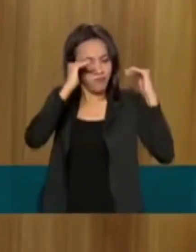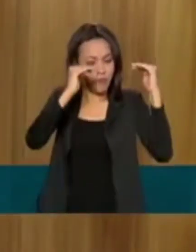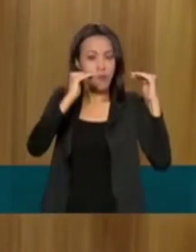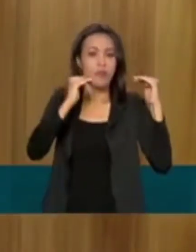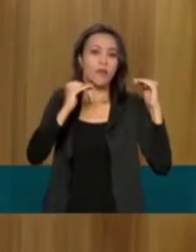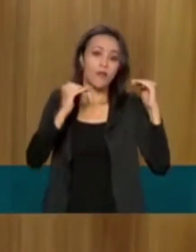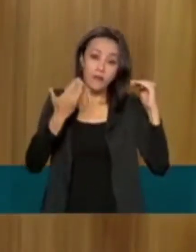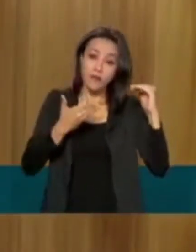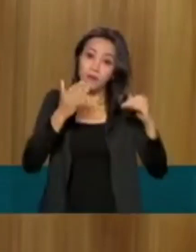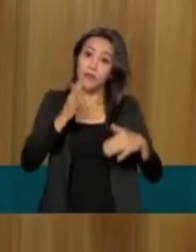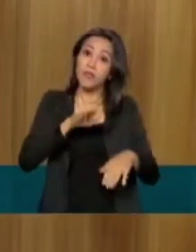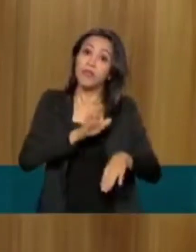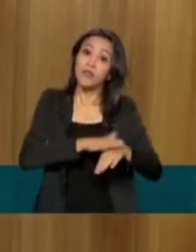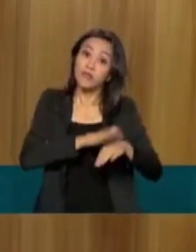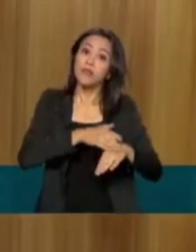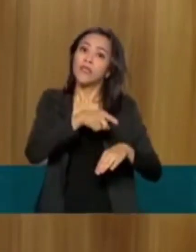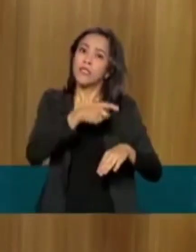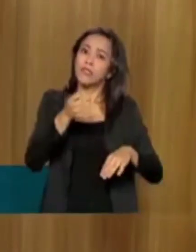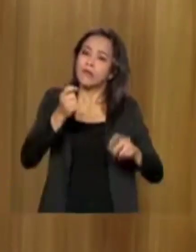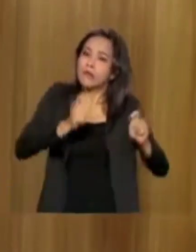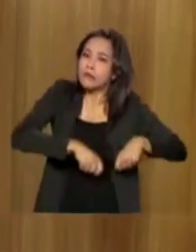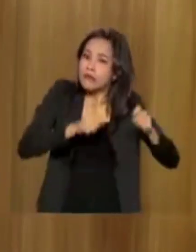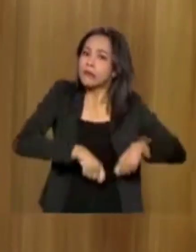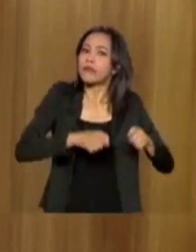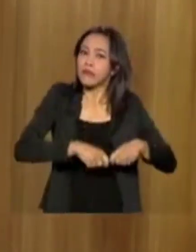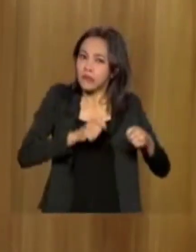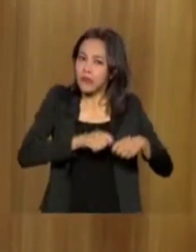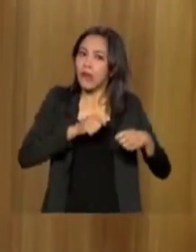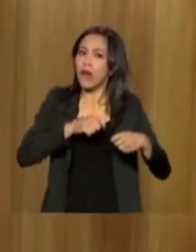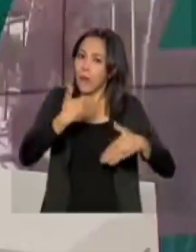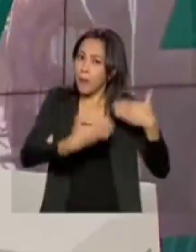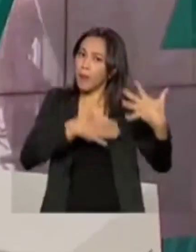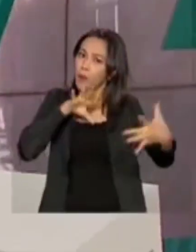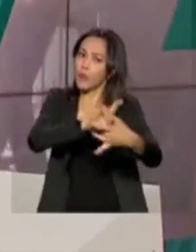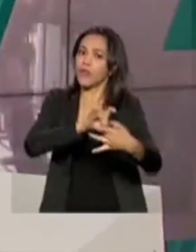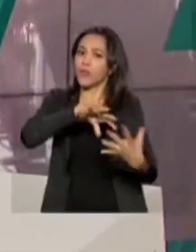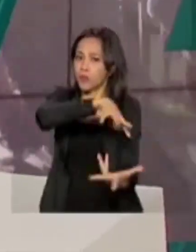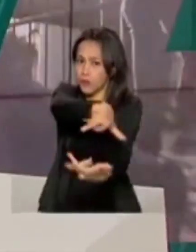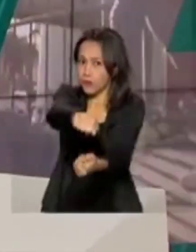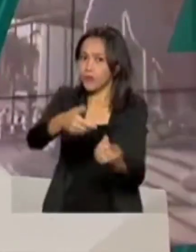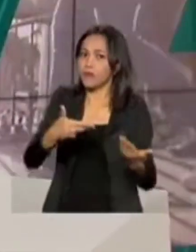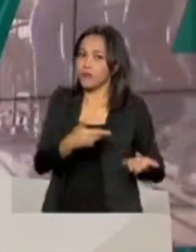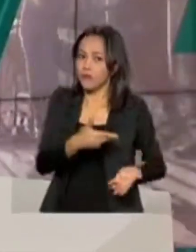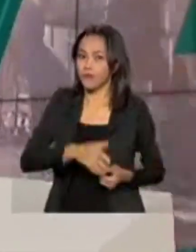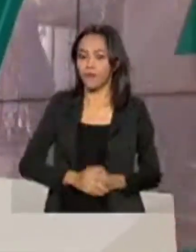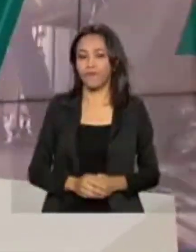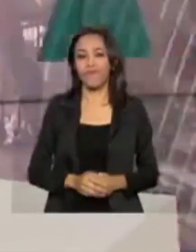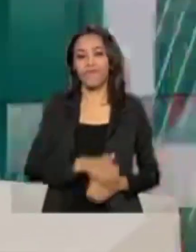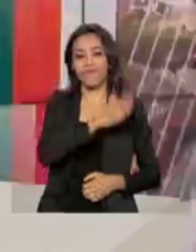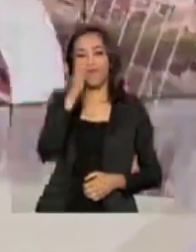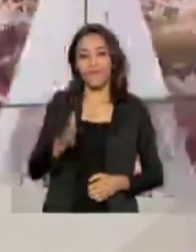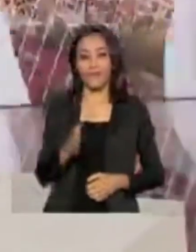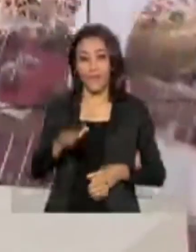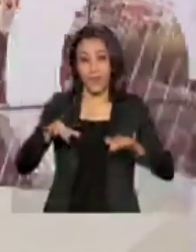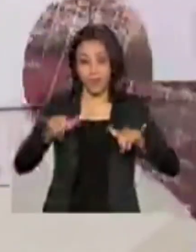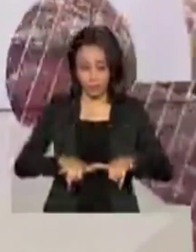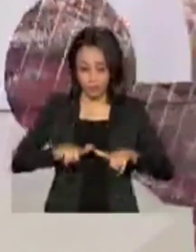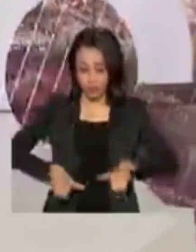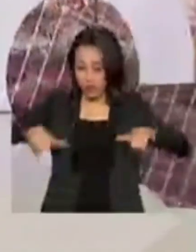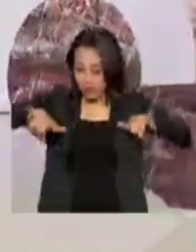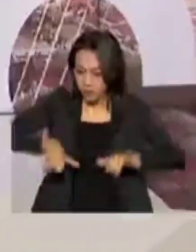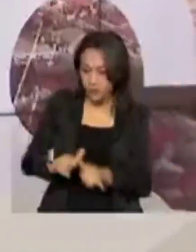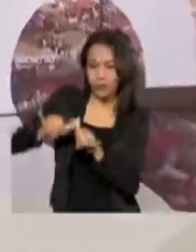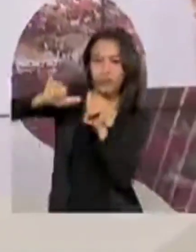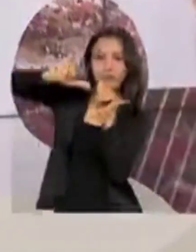independente e com enorme capacidade no cenário mundial. A Esquadrilha da Fumaça prepara mais